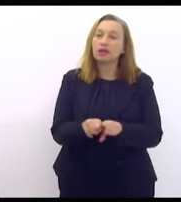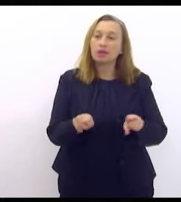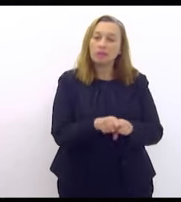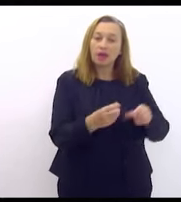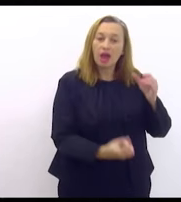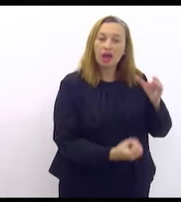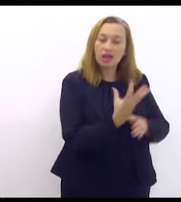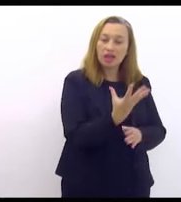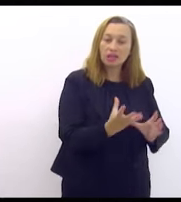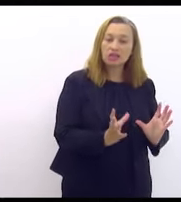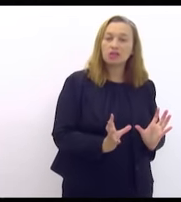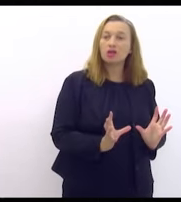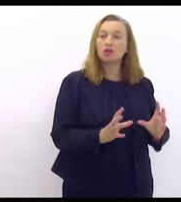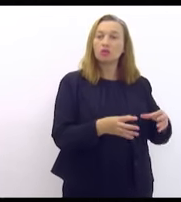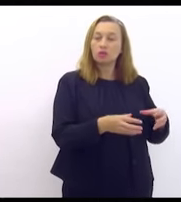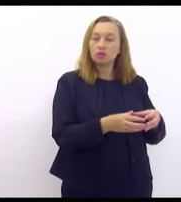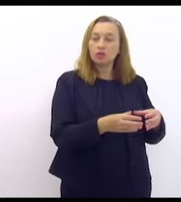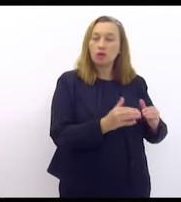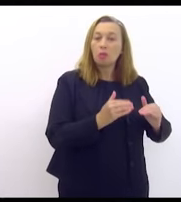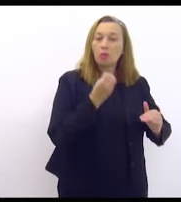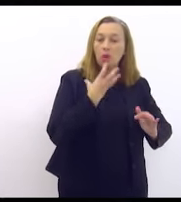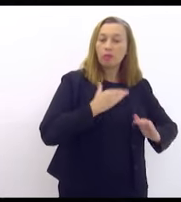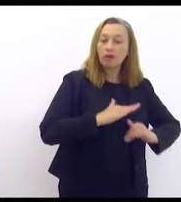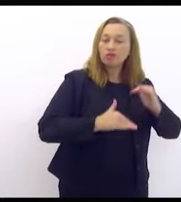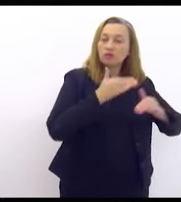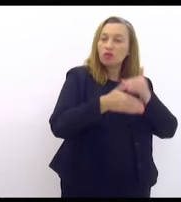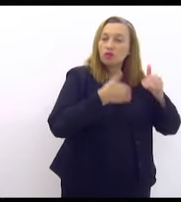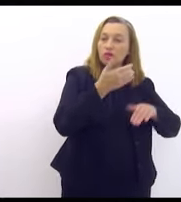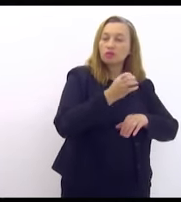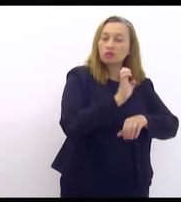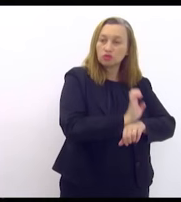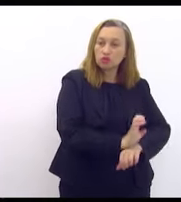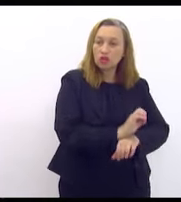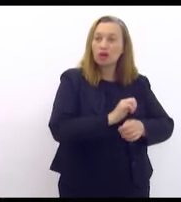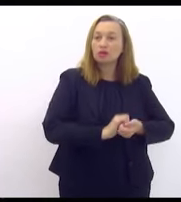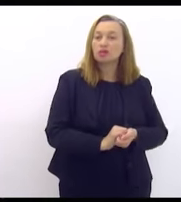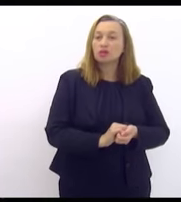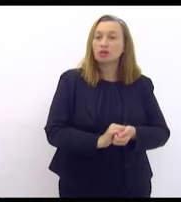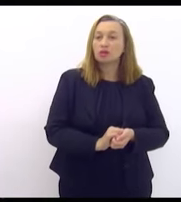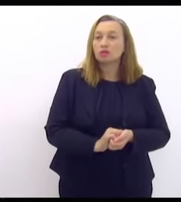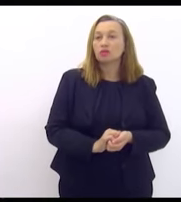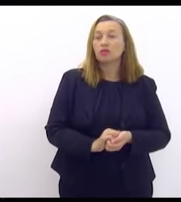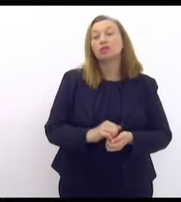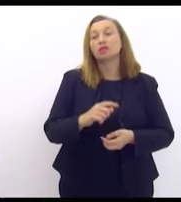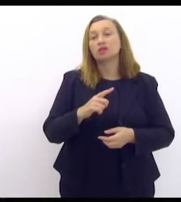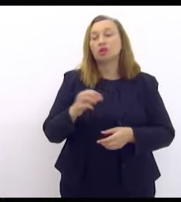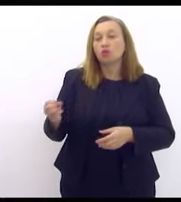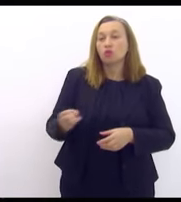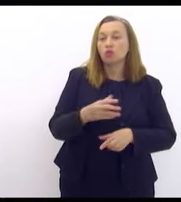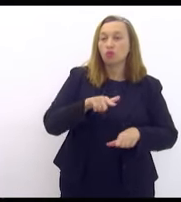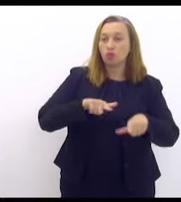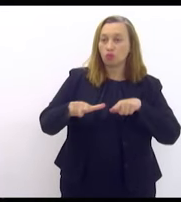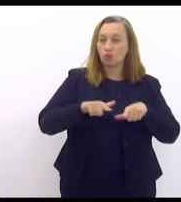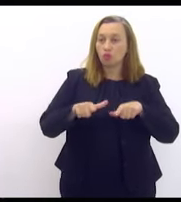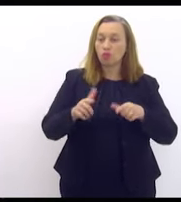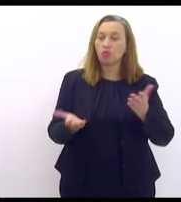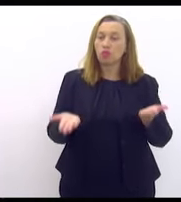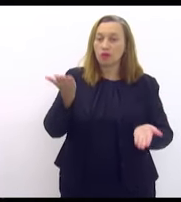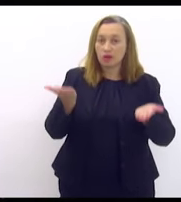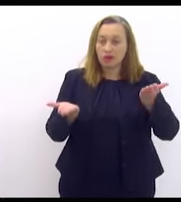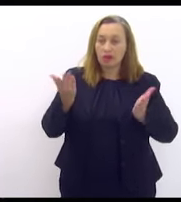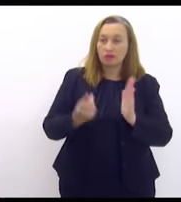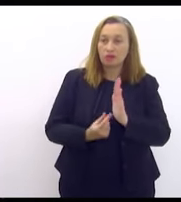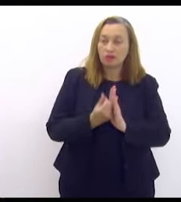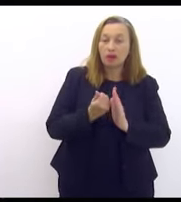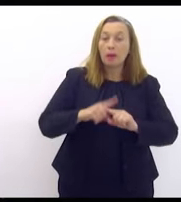economicamente favorável para o desenvolvimento do Estado com a geração de empregos e o equilíbrio financeiro.